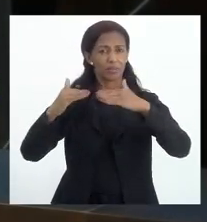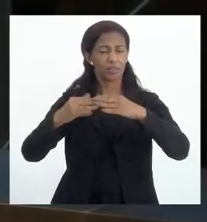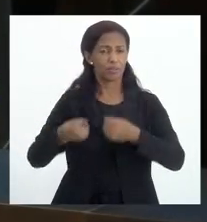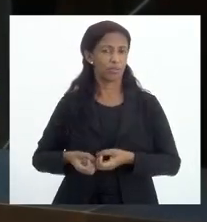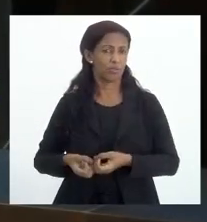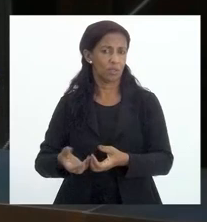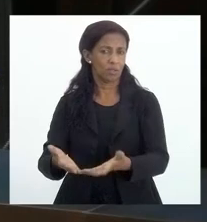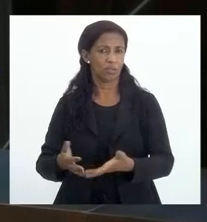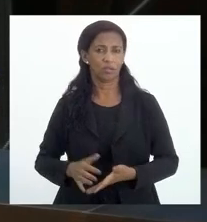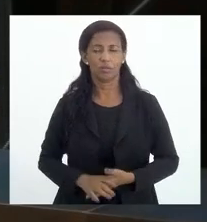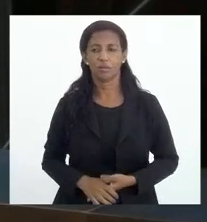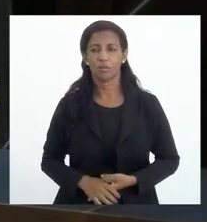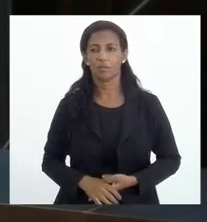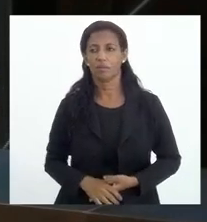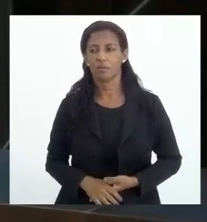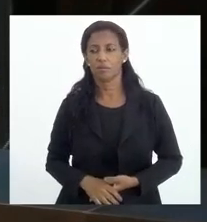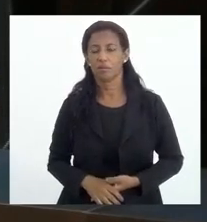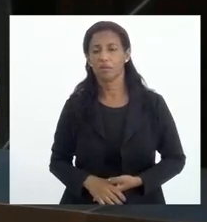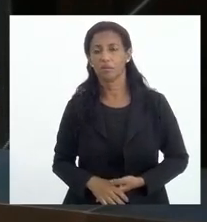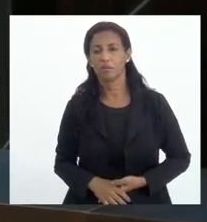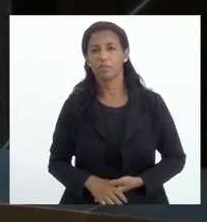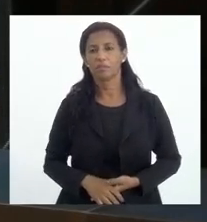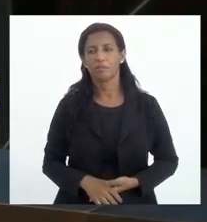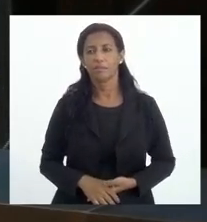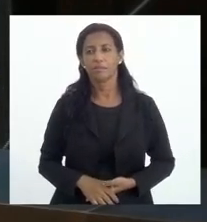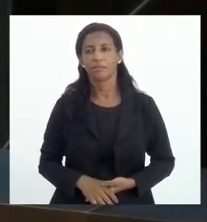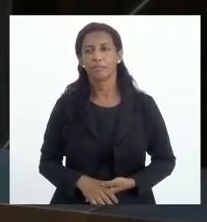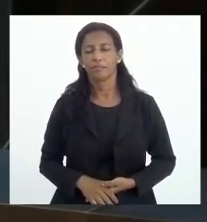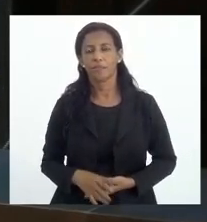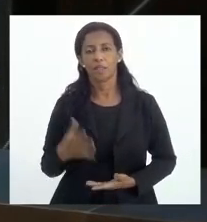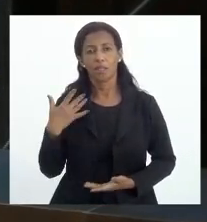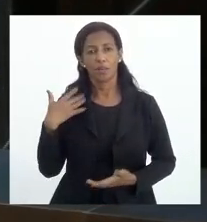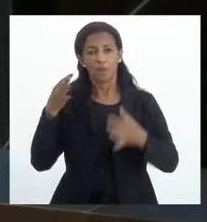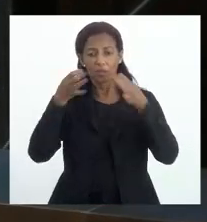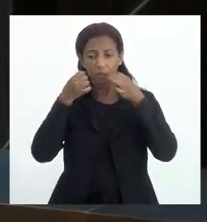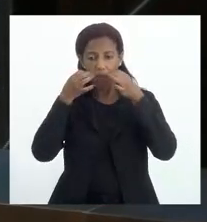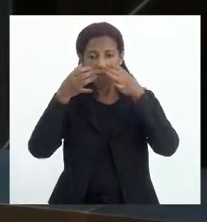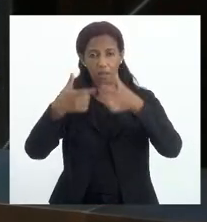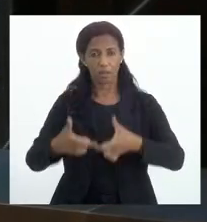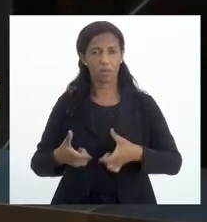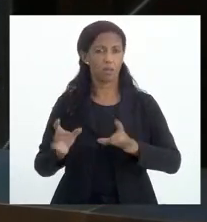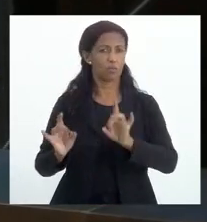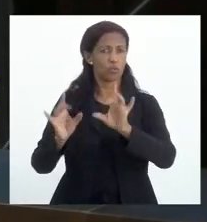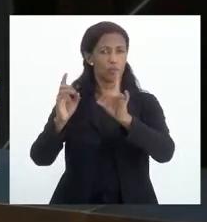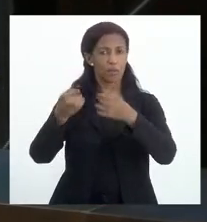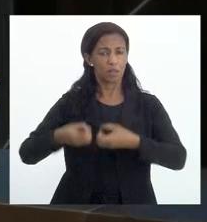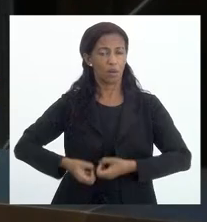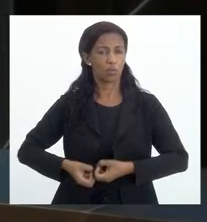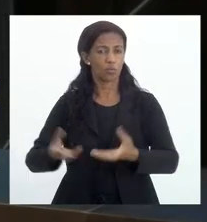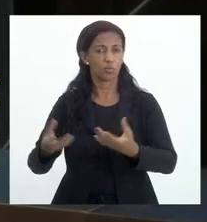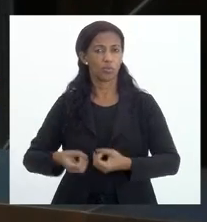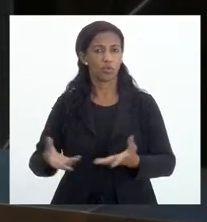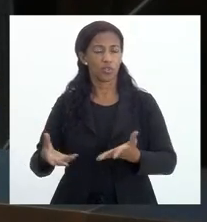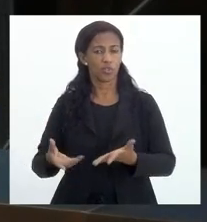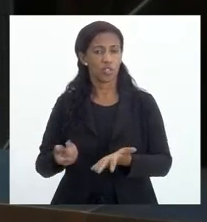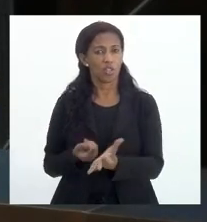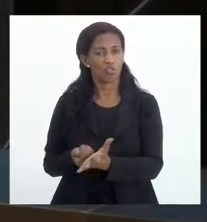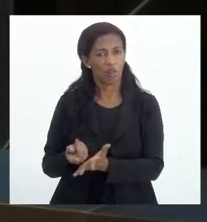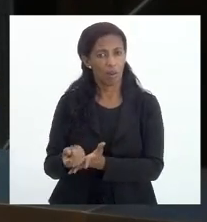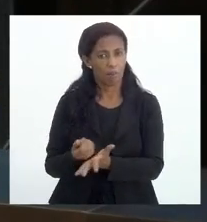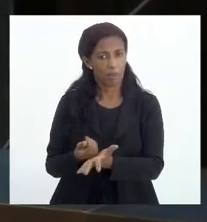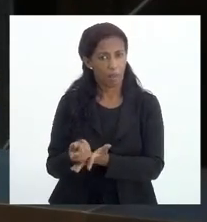eu faço uma atenção especial à questão das despesas de capital, que são os